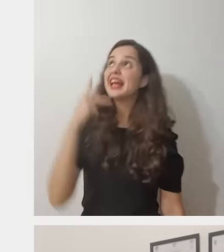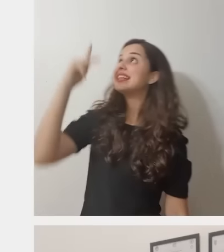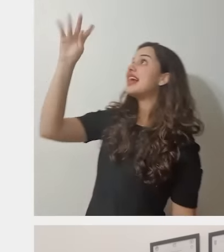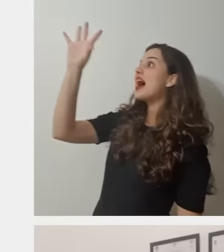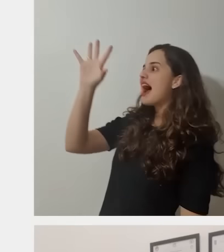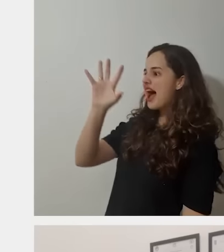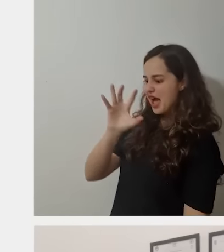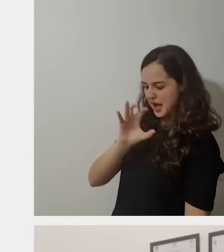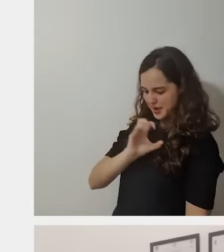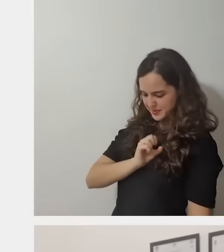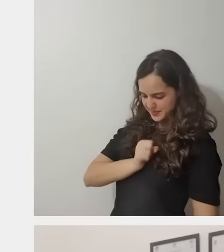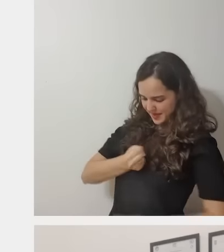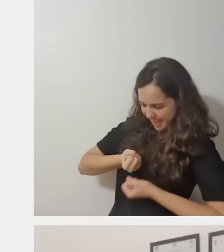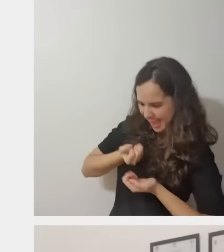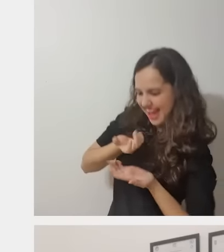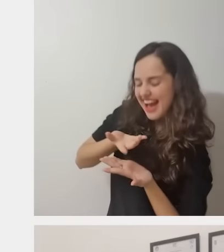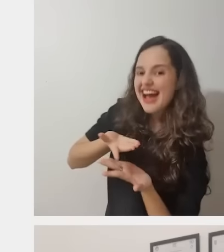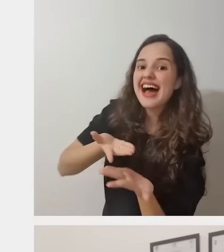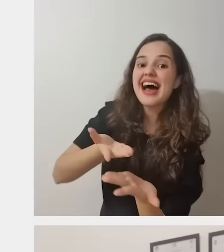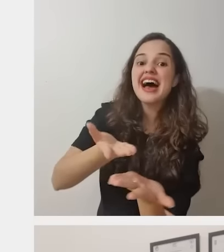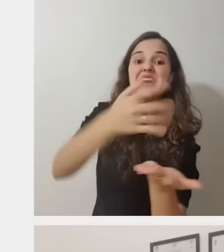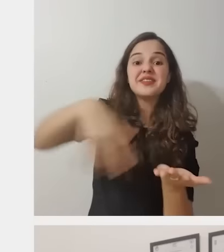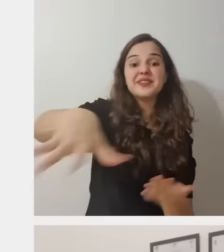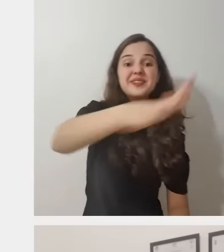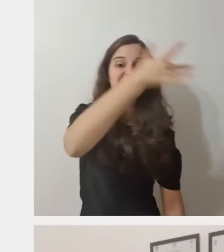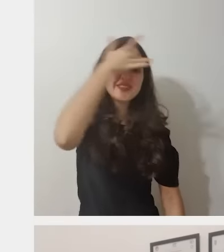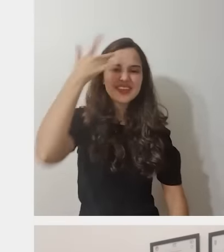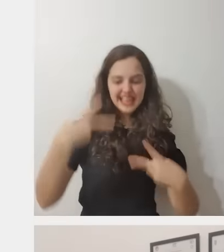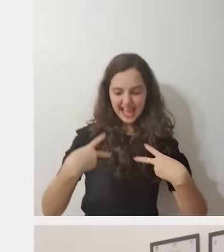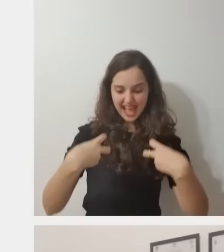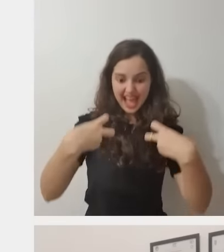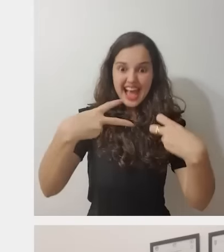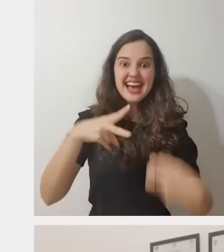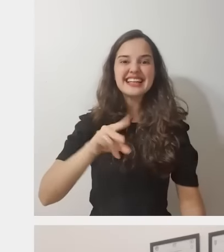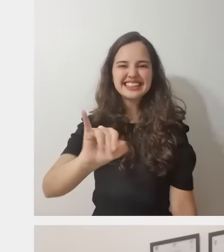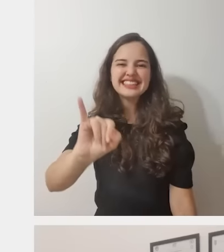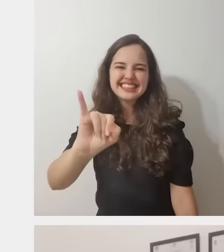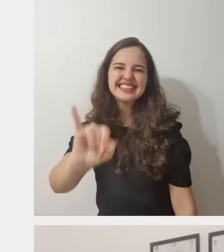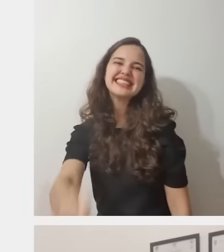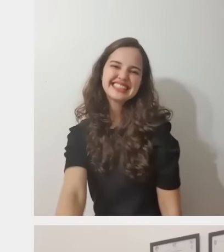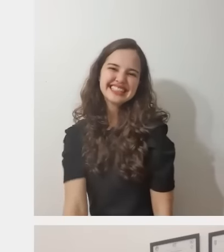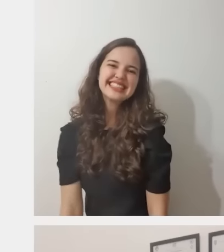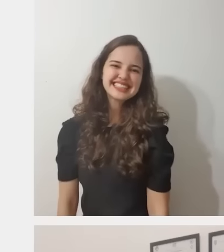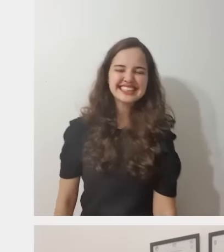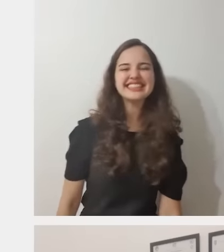e descrever em teu amor.